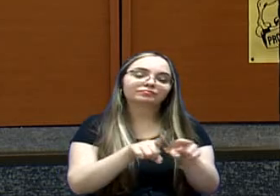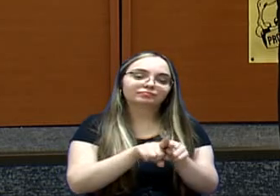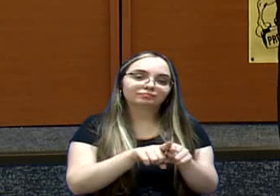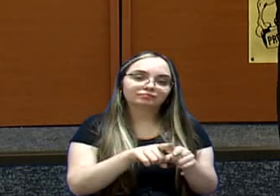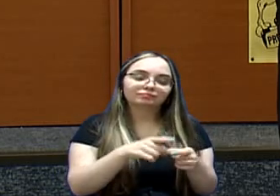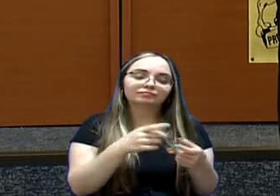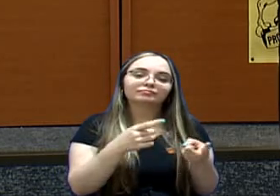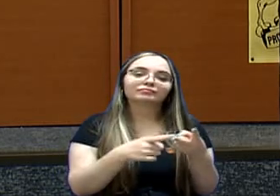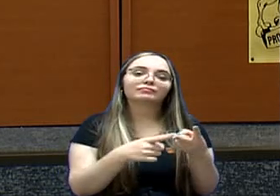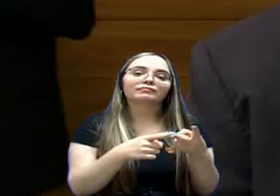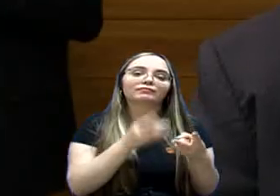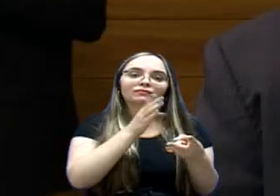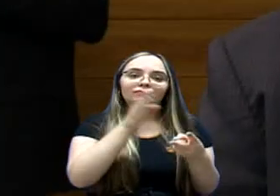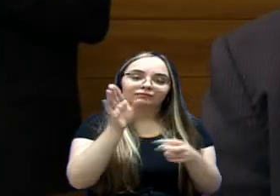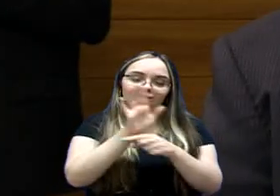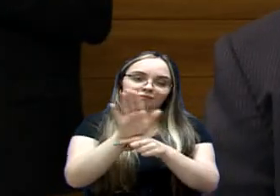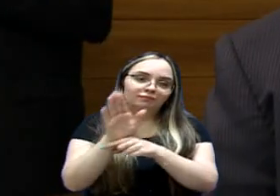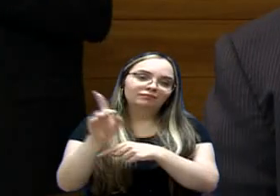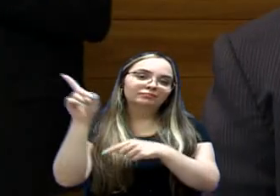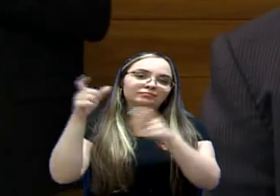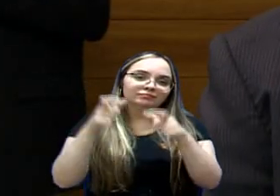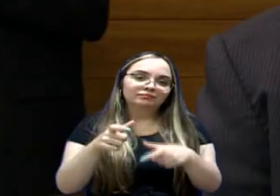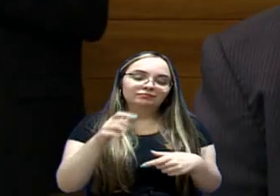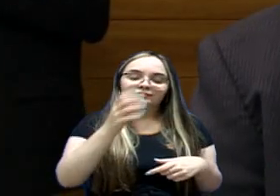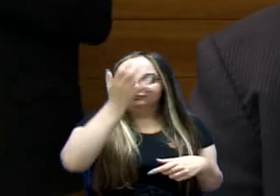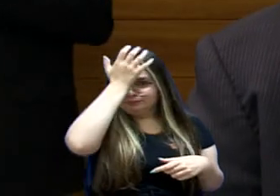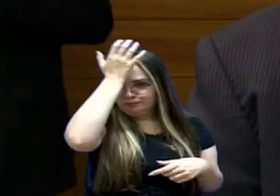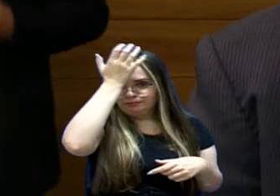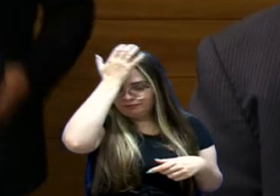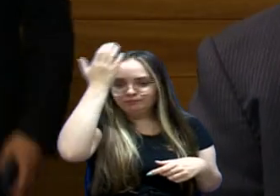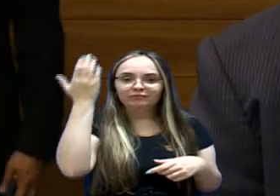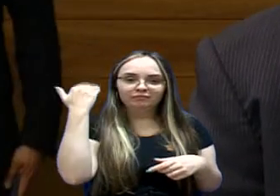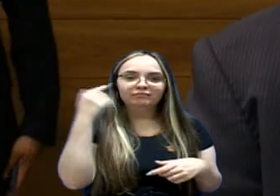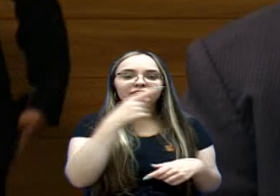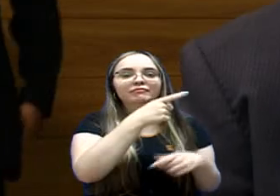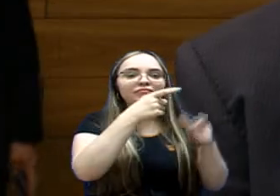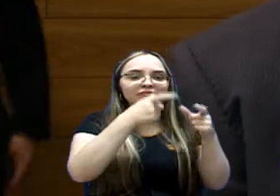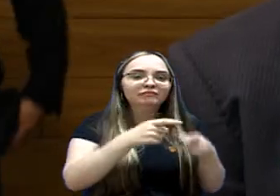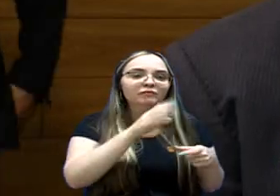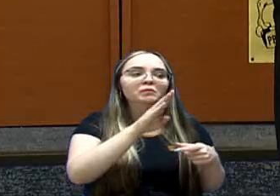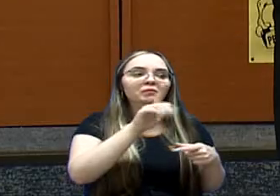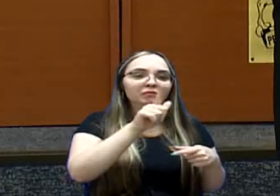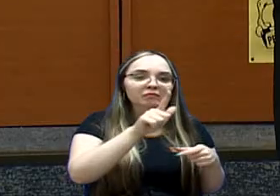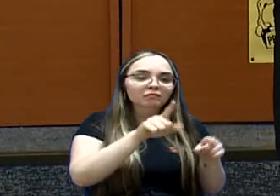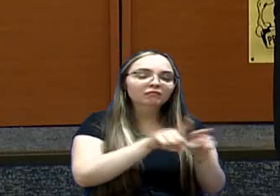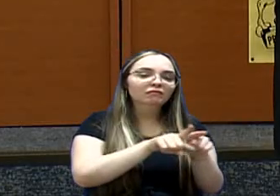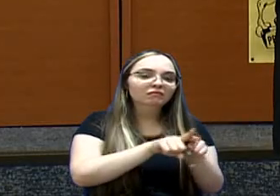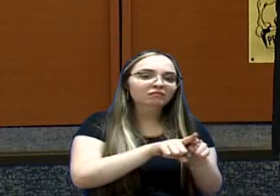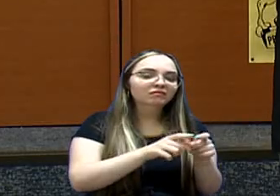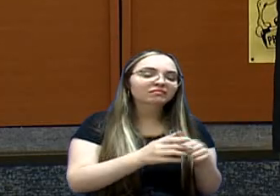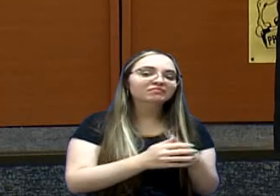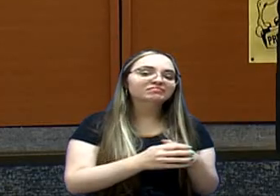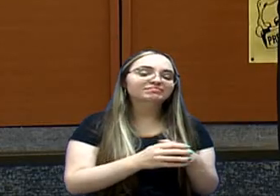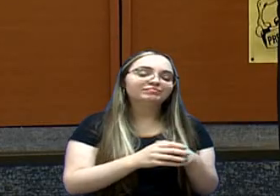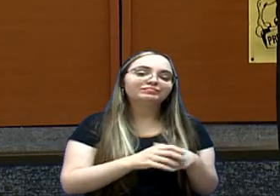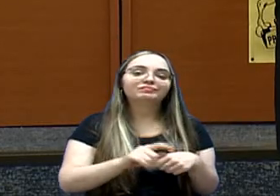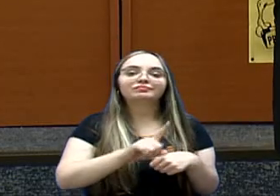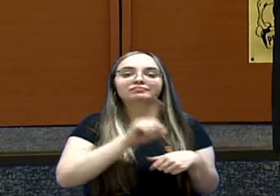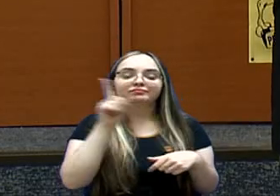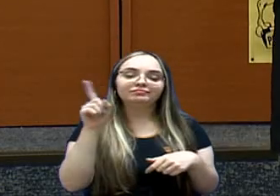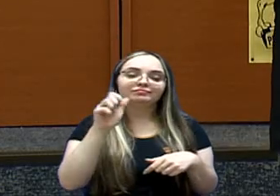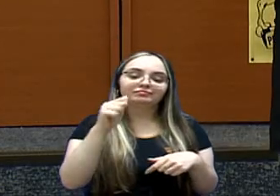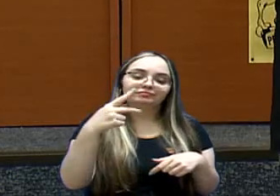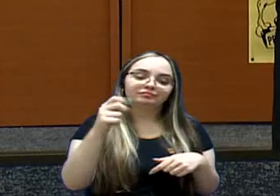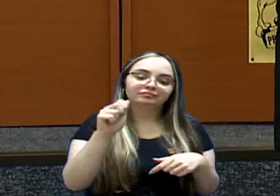Ipiranga, ele leva também essa ação lá para o bairro dele. O Fábio Simoa levava para o bairro lá do Brigadeiro Tobias. Tem nossos amigos também lá do bairro do